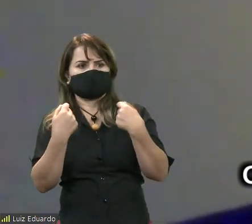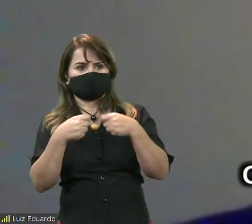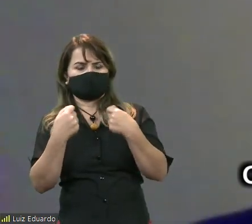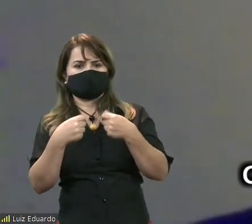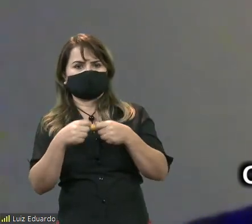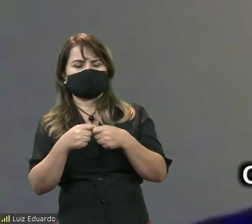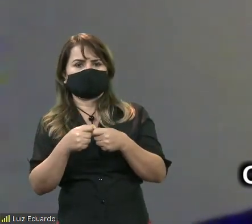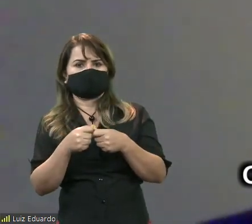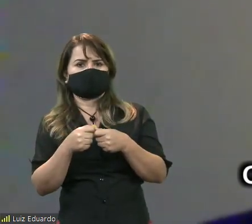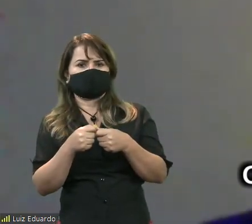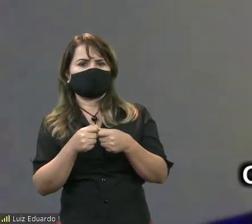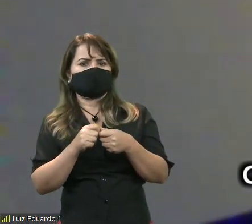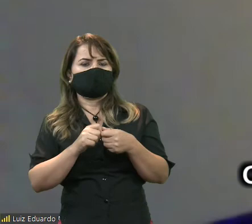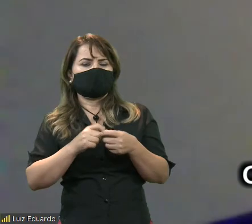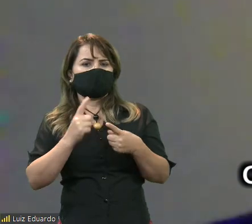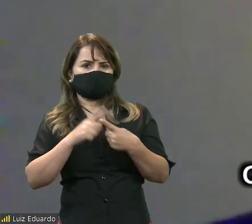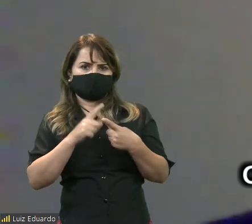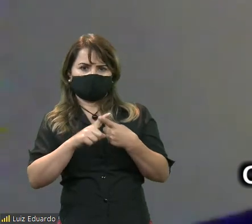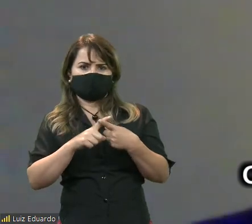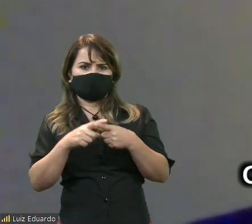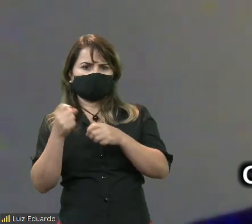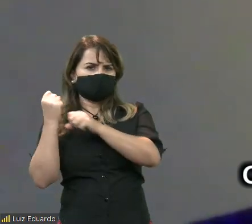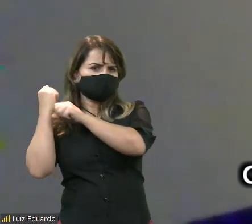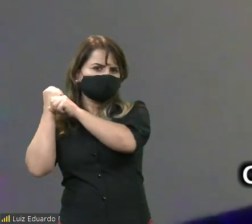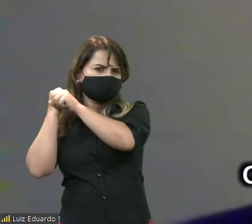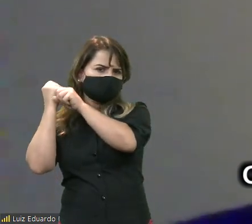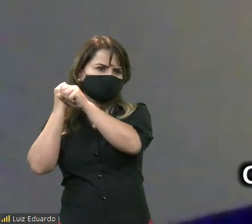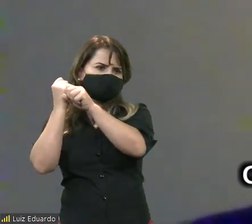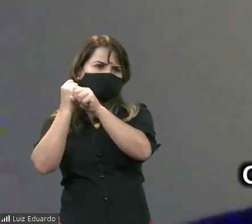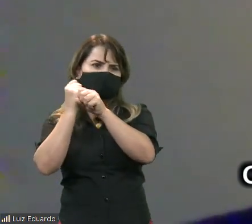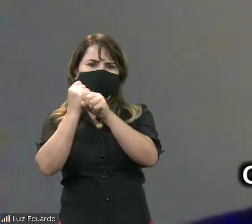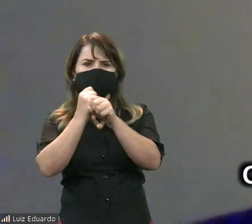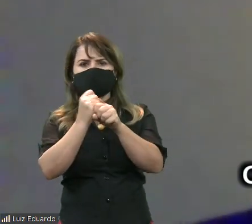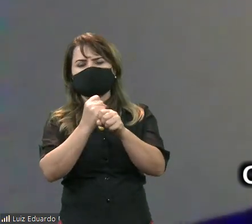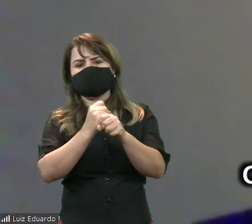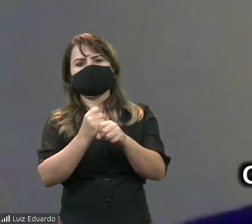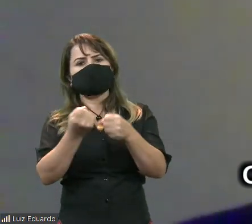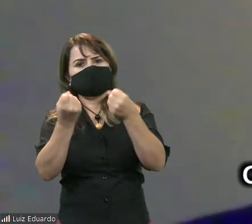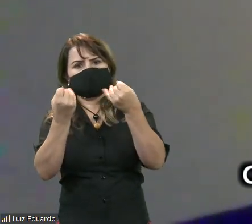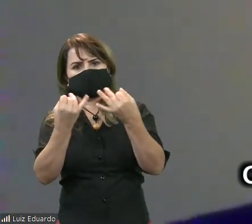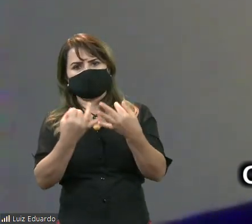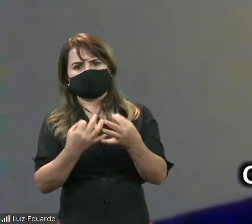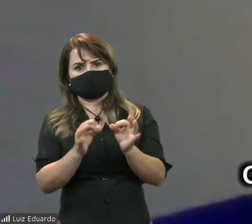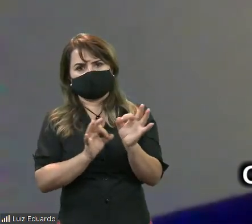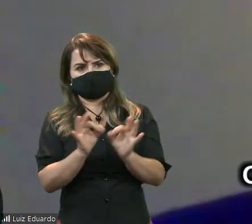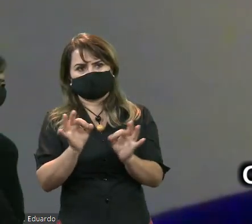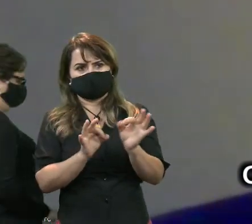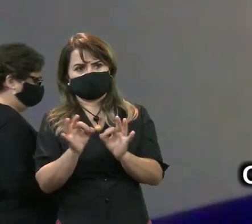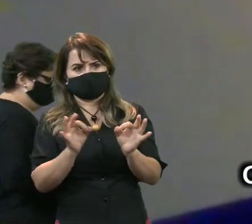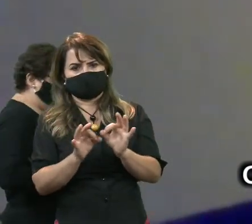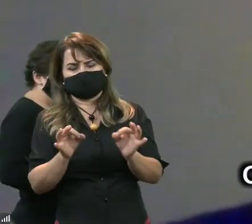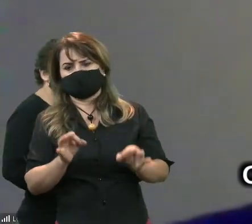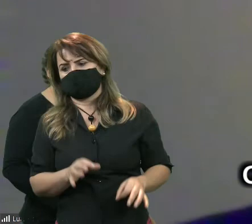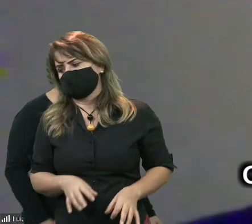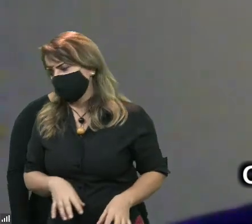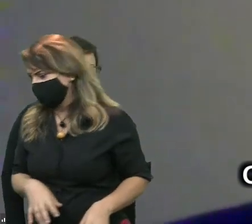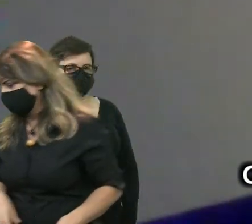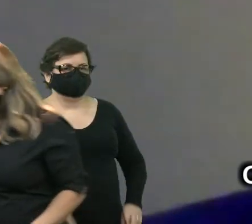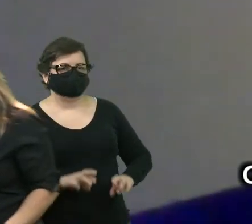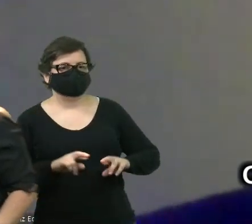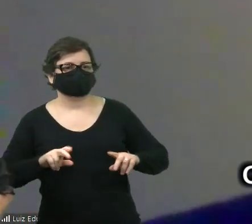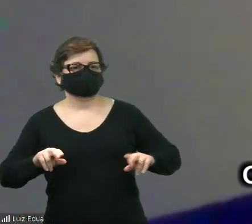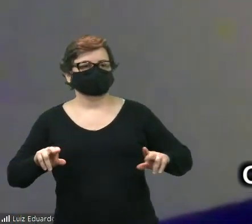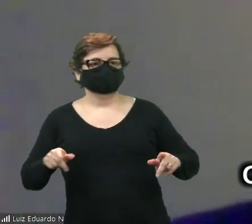bem, há anos que nós falamos disso, já foi feito esse projeto, já passou por diversas administrações,